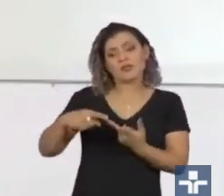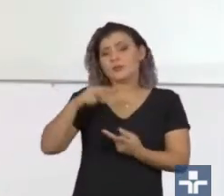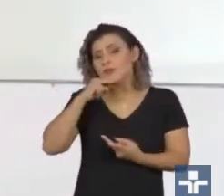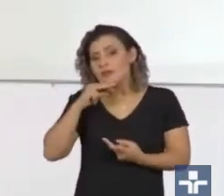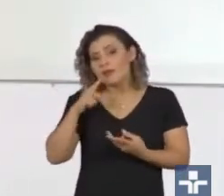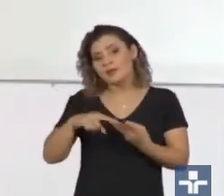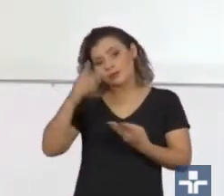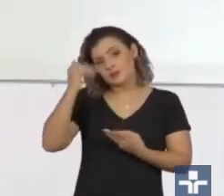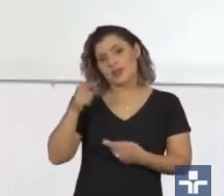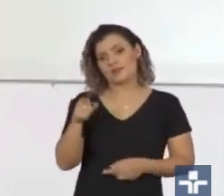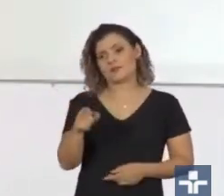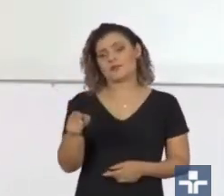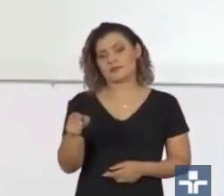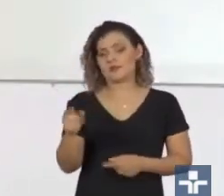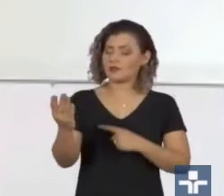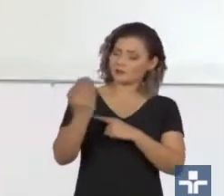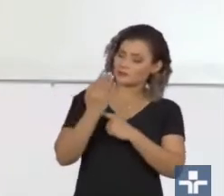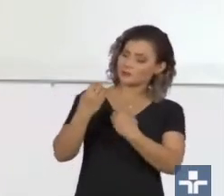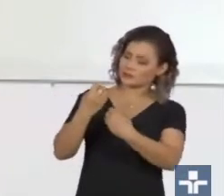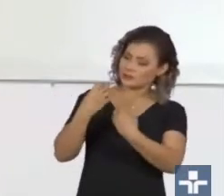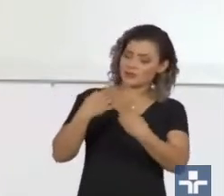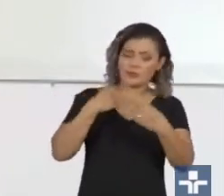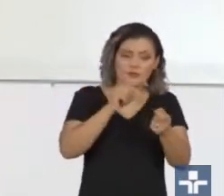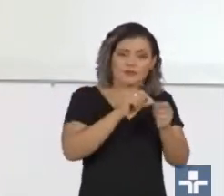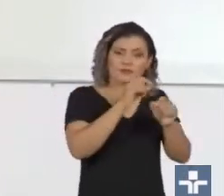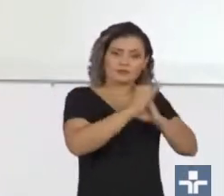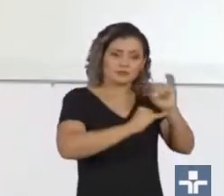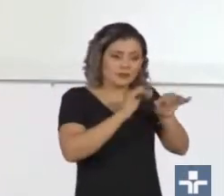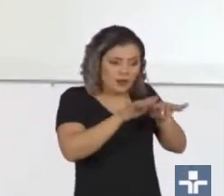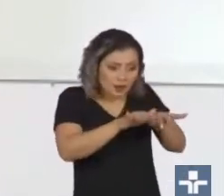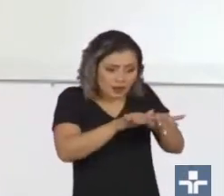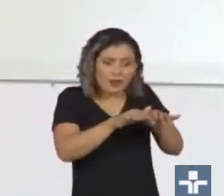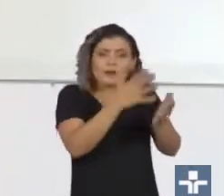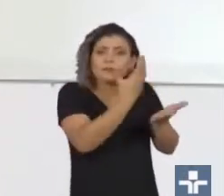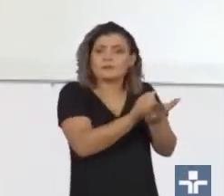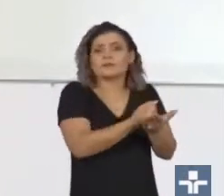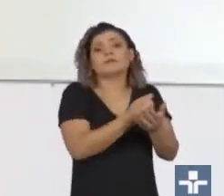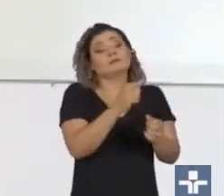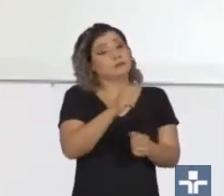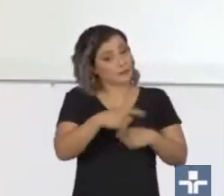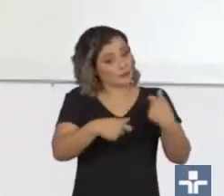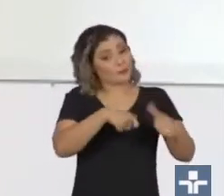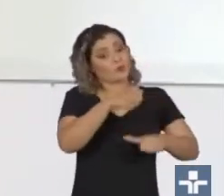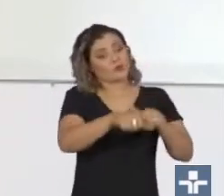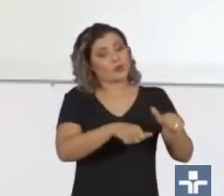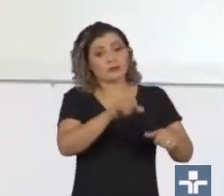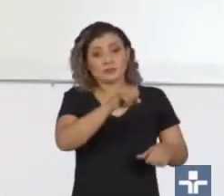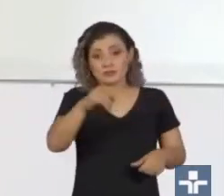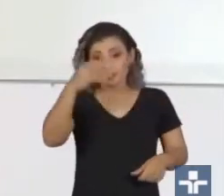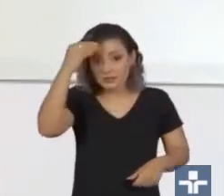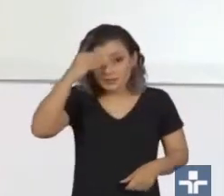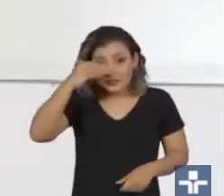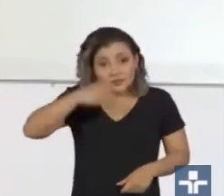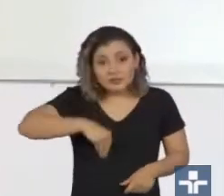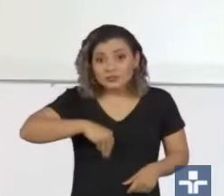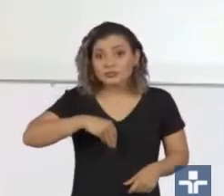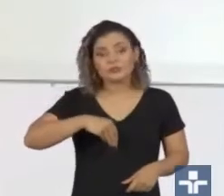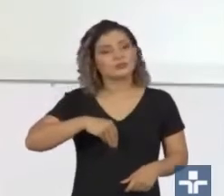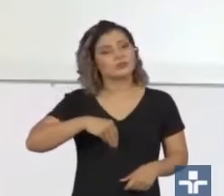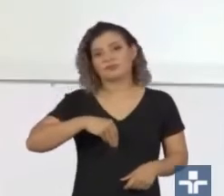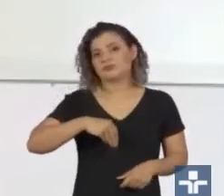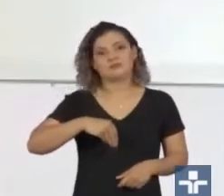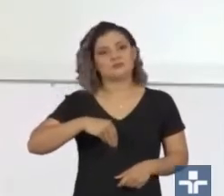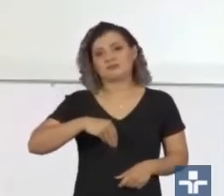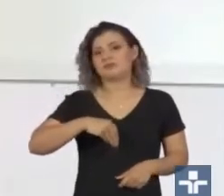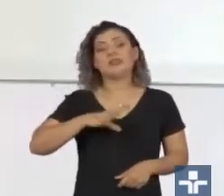para os netos. Então, vai ter que acompanhar essa mudança. Quem resistiu até agora, não dá